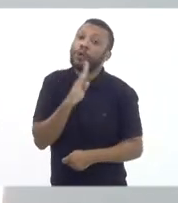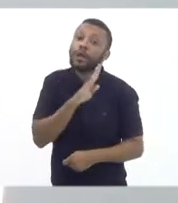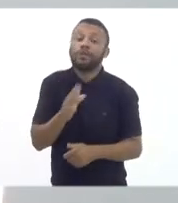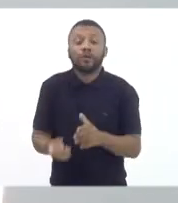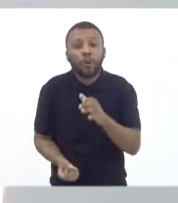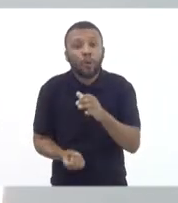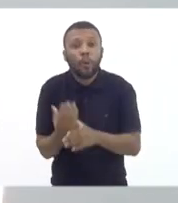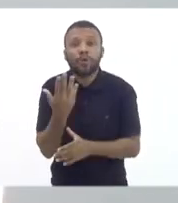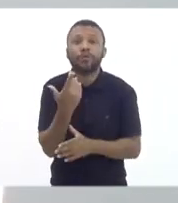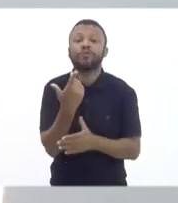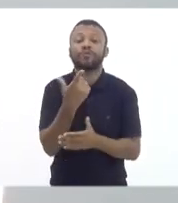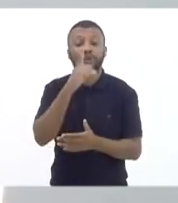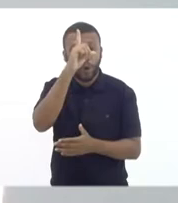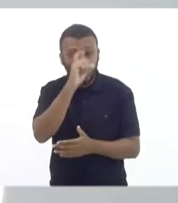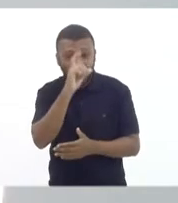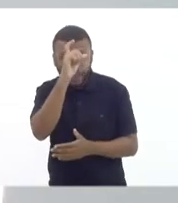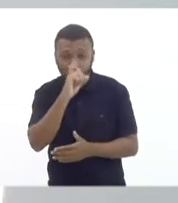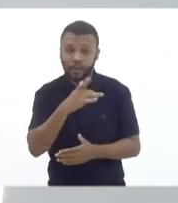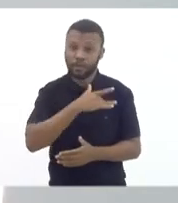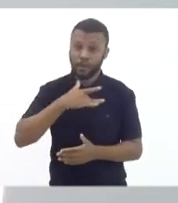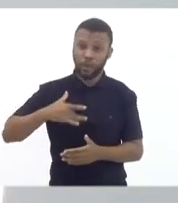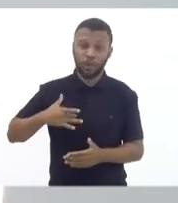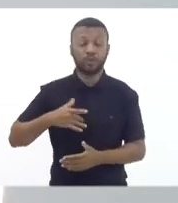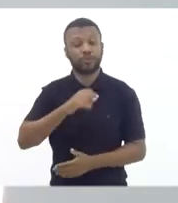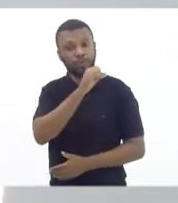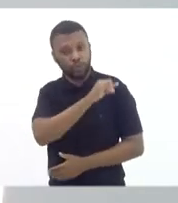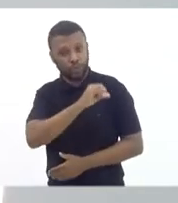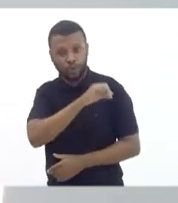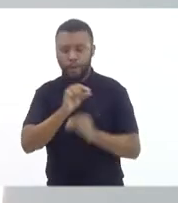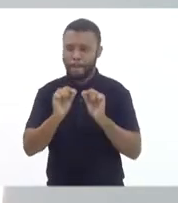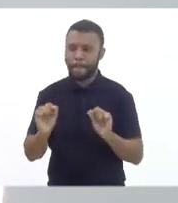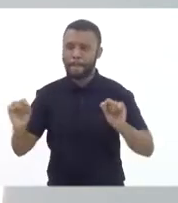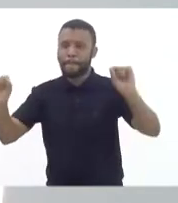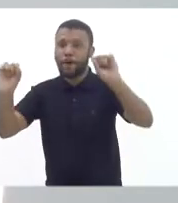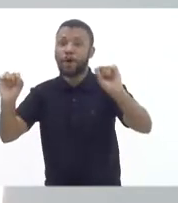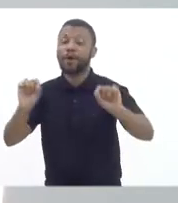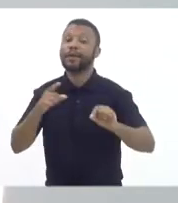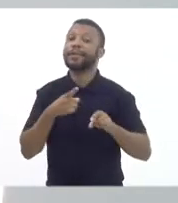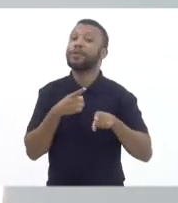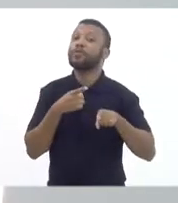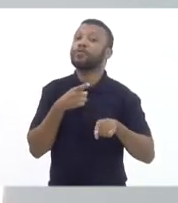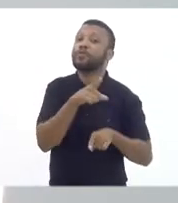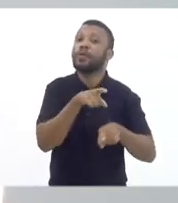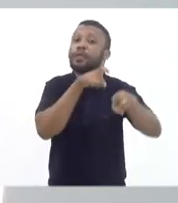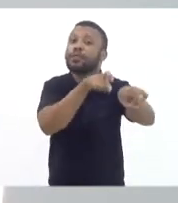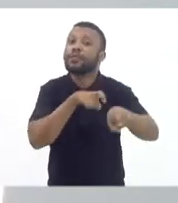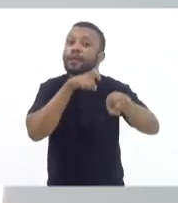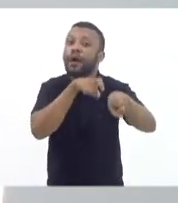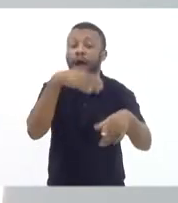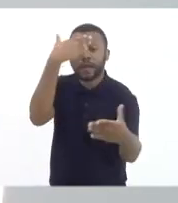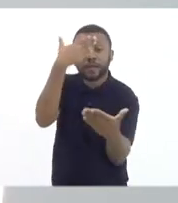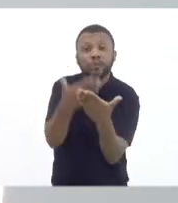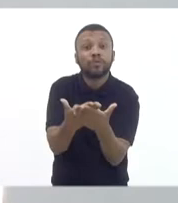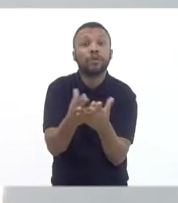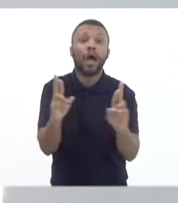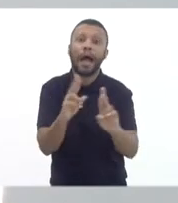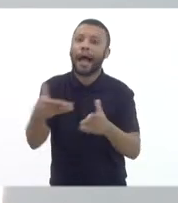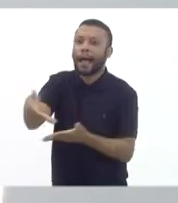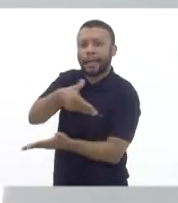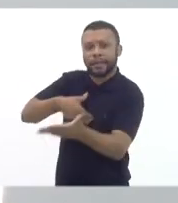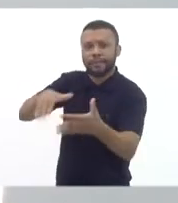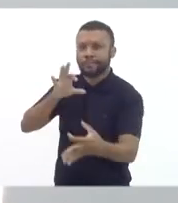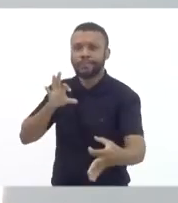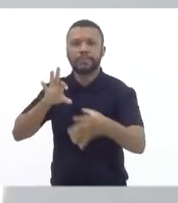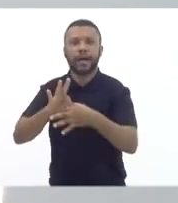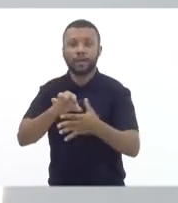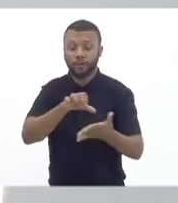e bem-estar animal no Rio de Janeiro e no interior do Estado. Acredito que, se e hoje eu tenho uma boa relação com os órgãos de